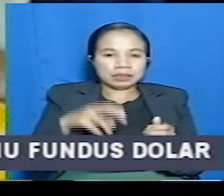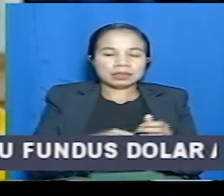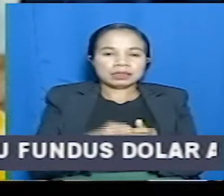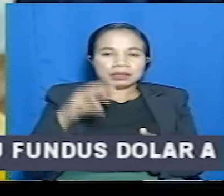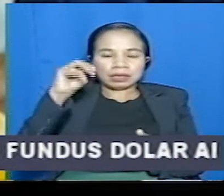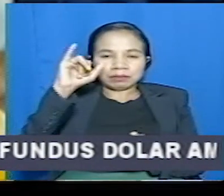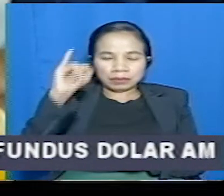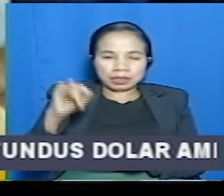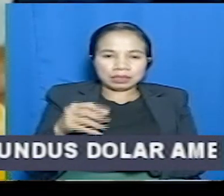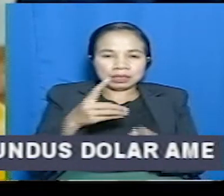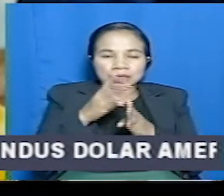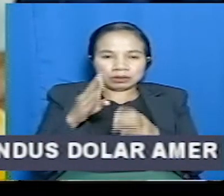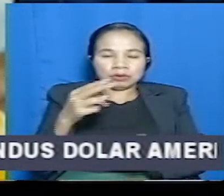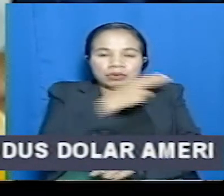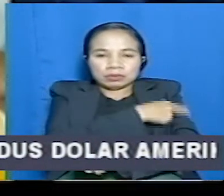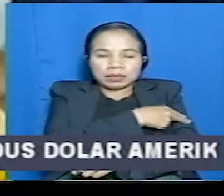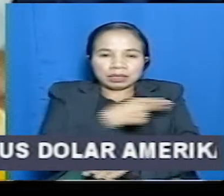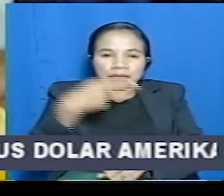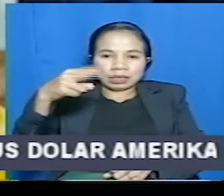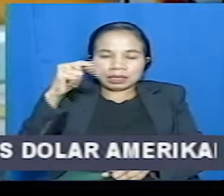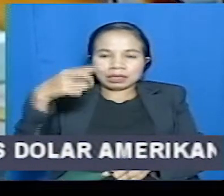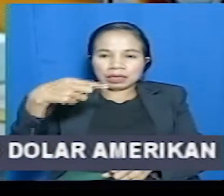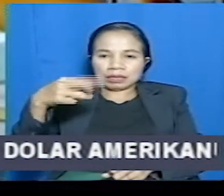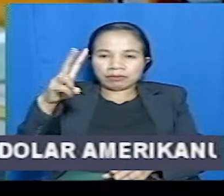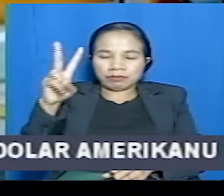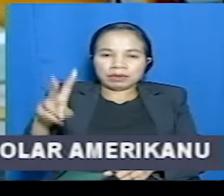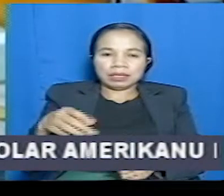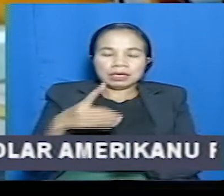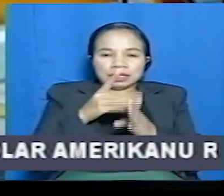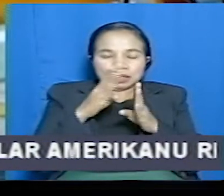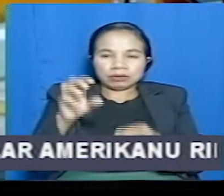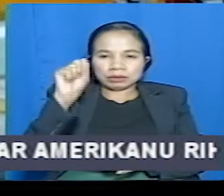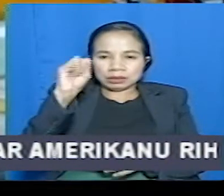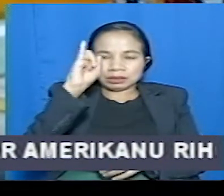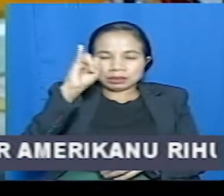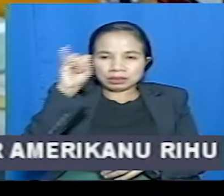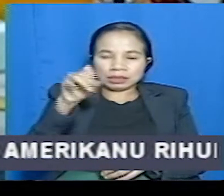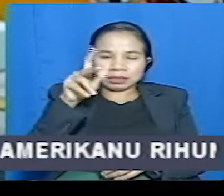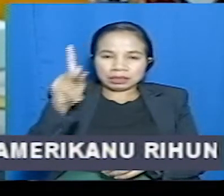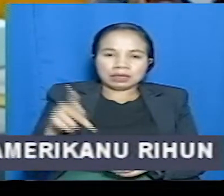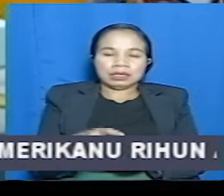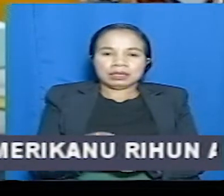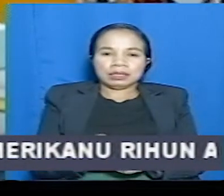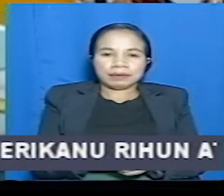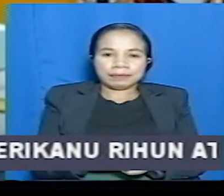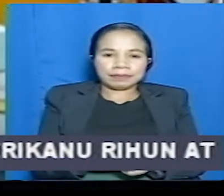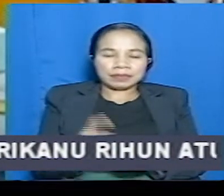Hospital Nacional Guido Valadares, Diretor Centro Integrado de Gestão Crise, Coordenador Sala